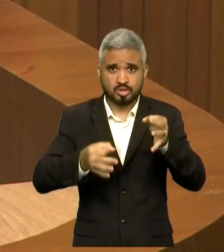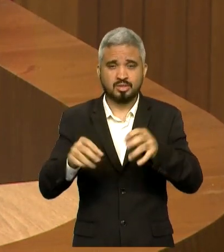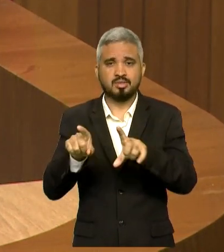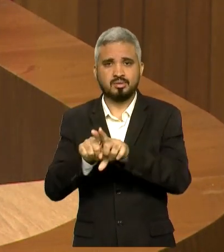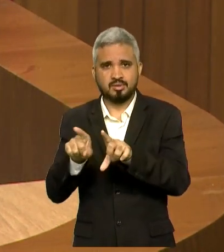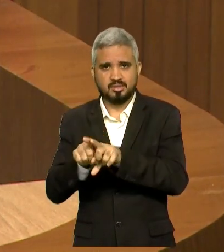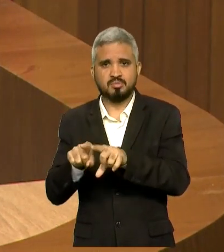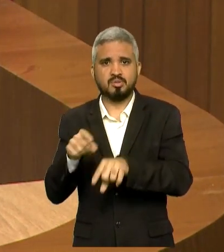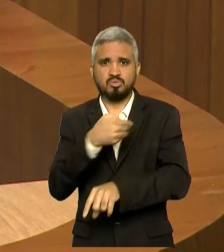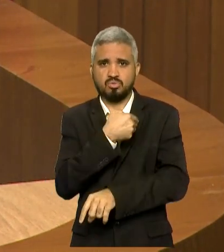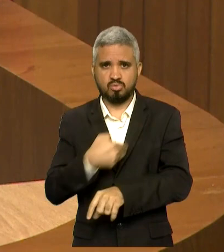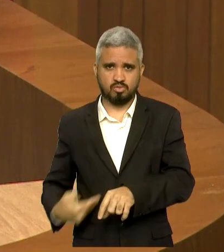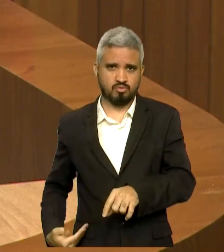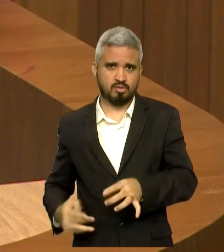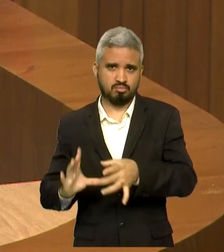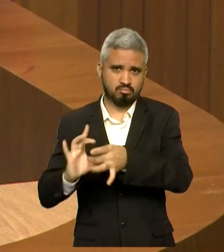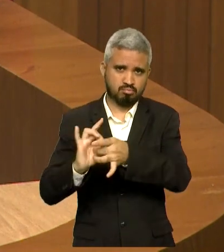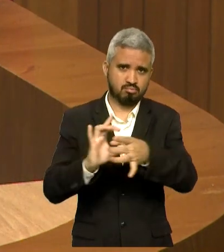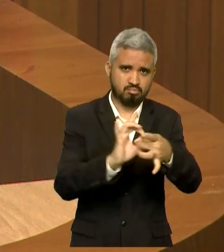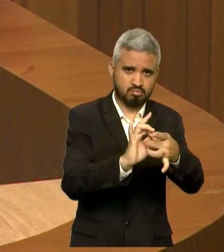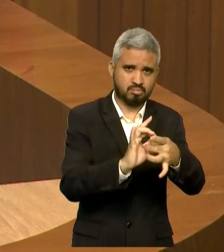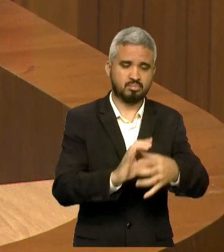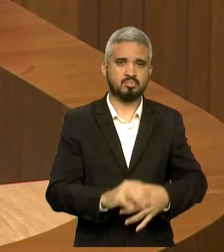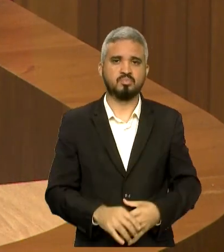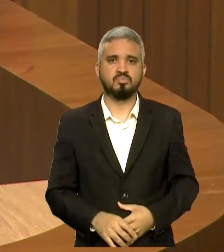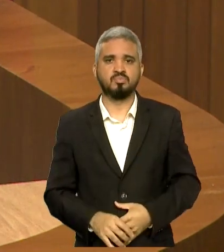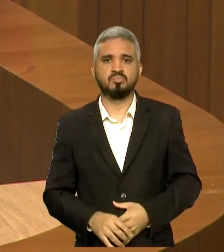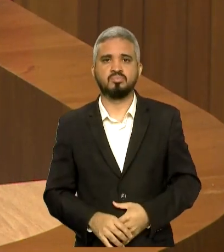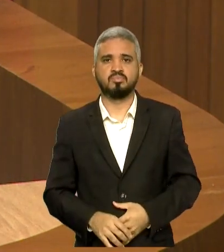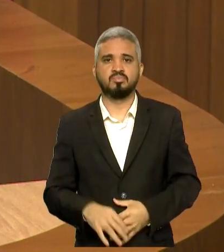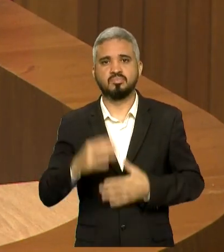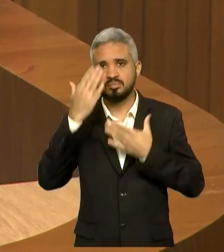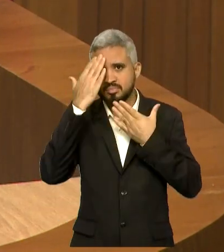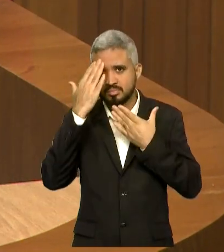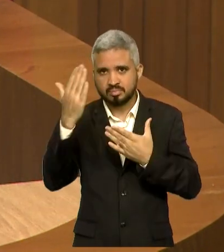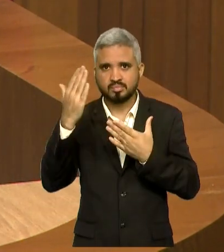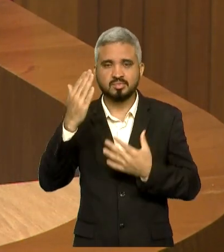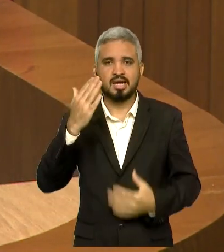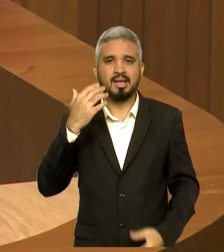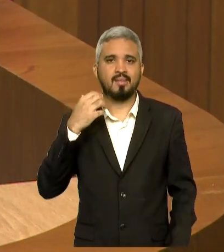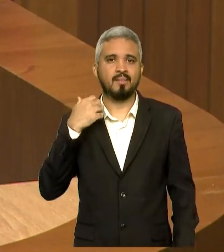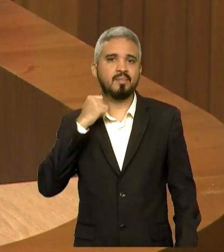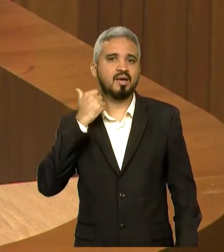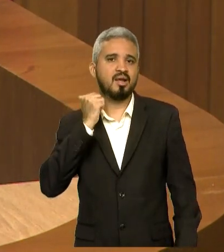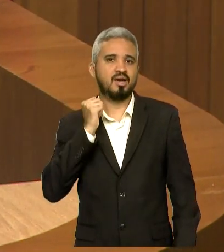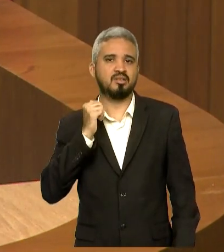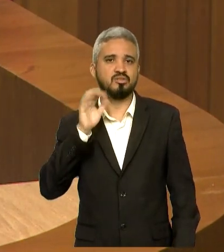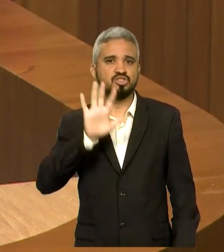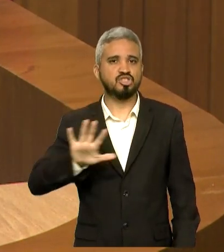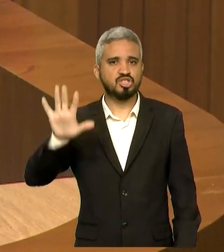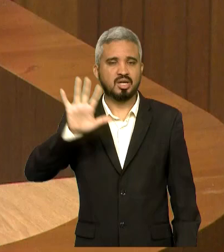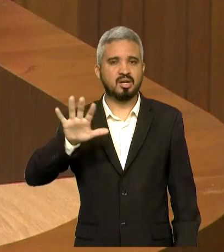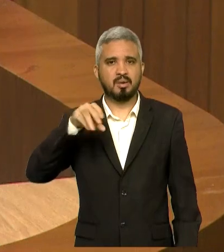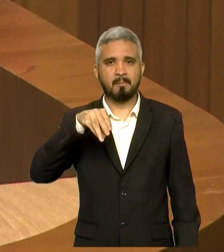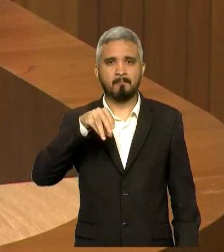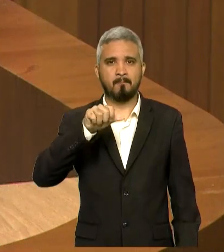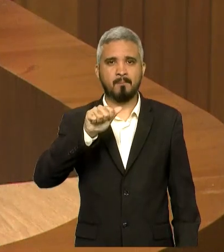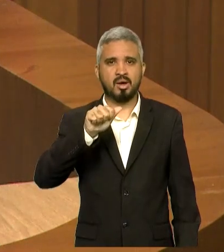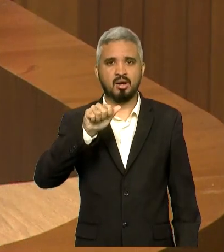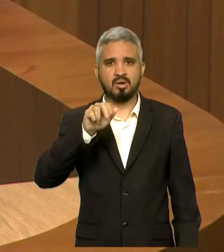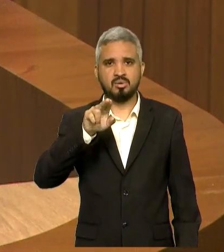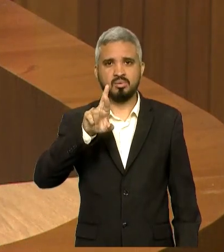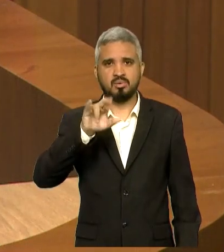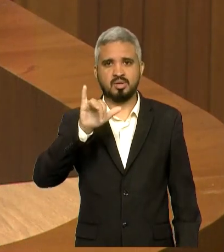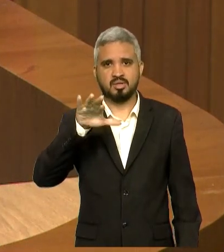Pública, e aproveito e agradeço também ao nosso delegado-geral Maurício Martins, que também abraçou essa ideia, e eu tenho certeza, deputado Rodrigo, que vai